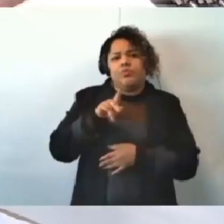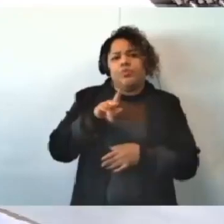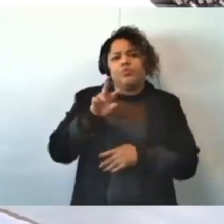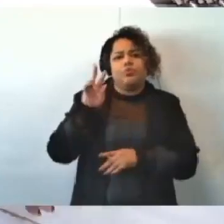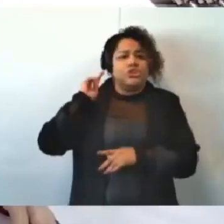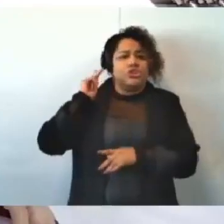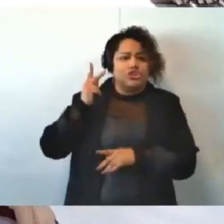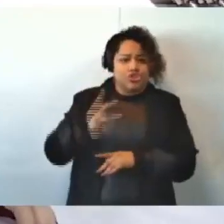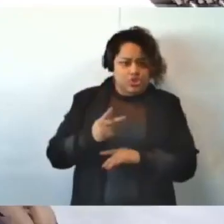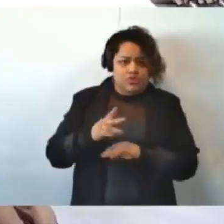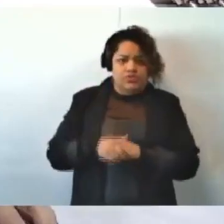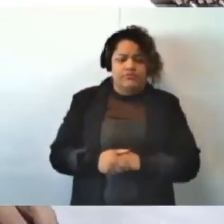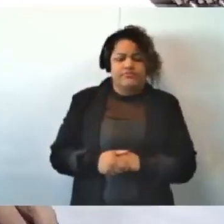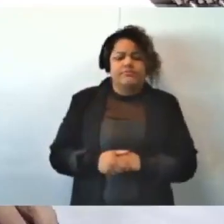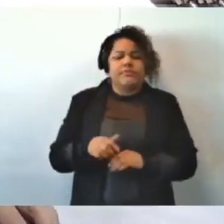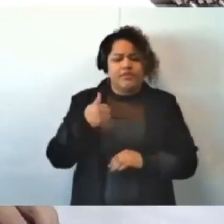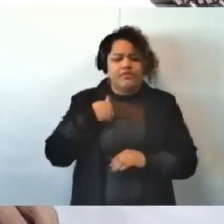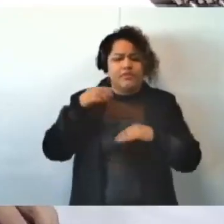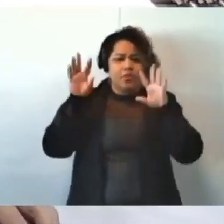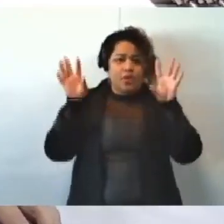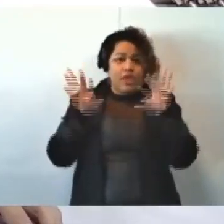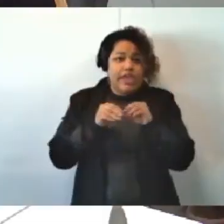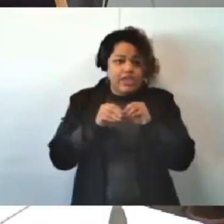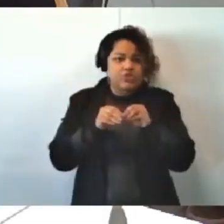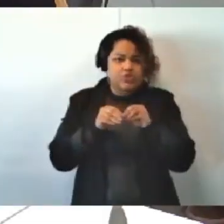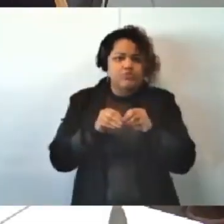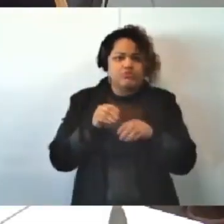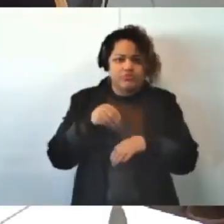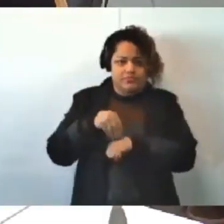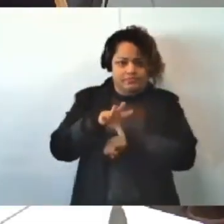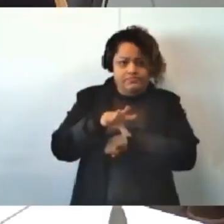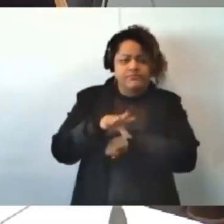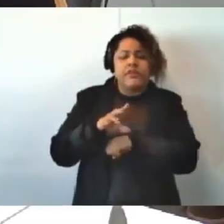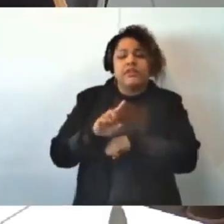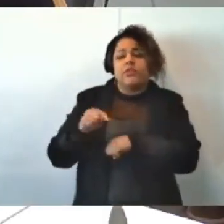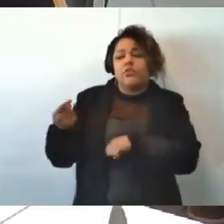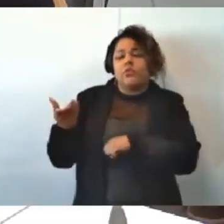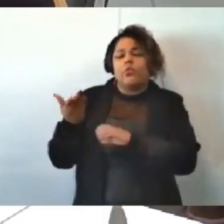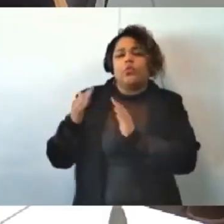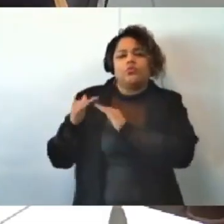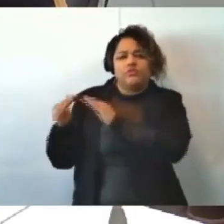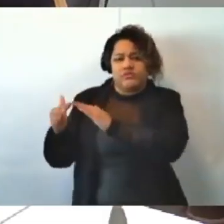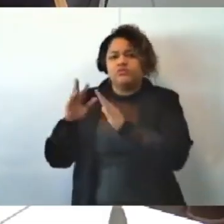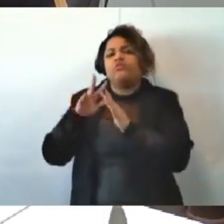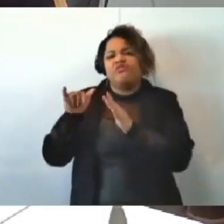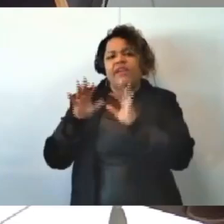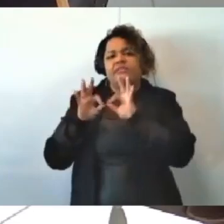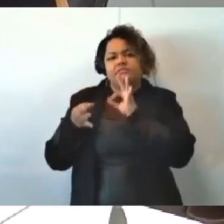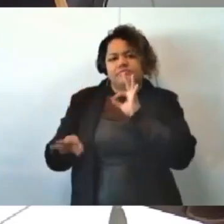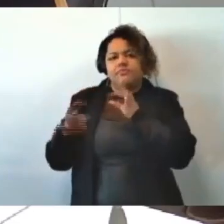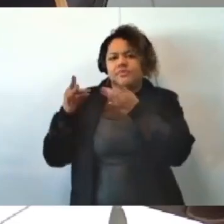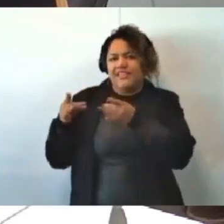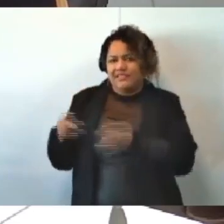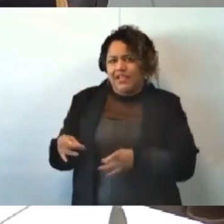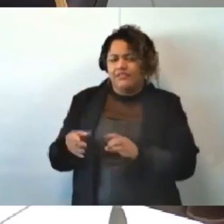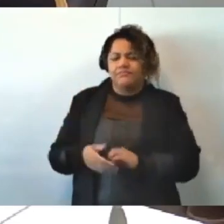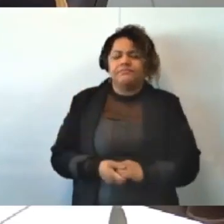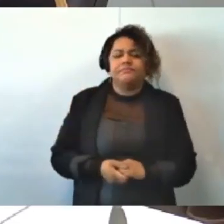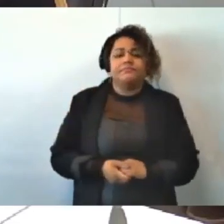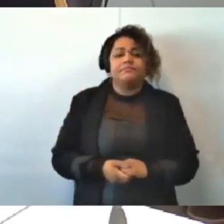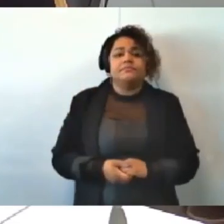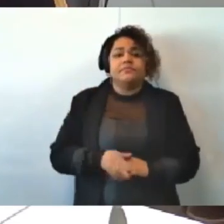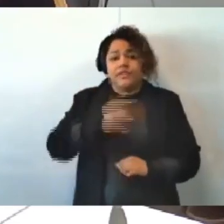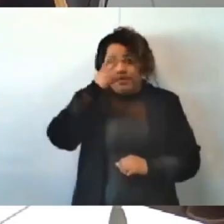irão discorrer os demais impactos em suas falas. Para quem mora na região, o fechamento da rua